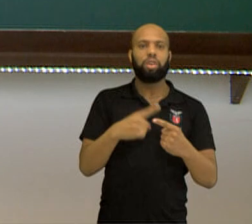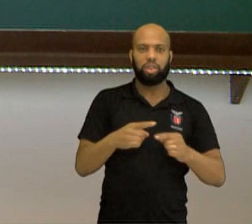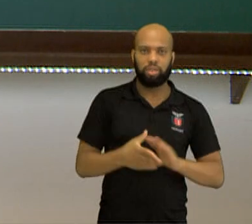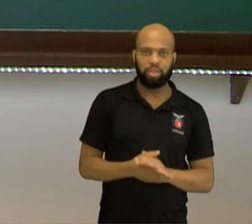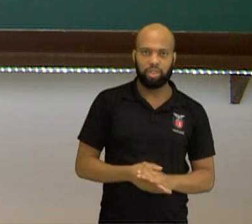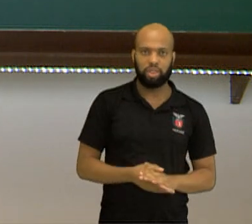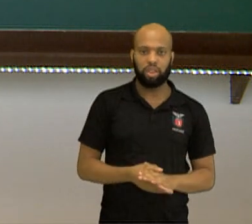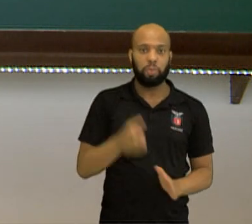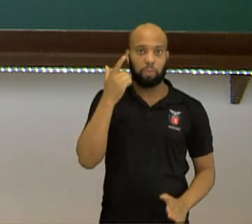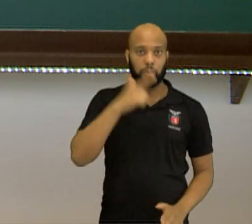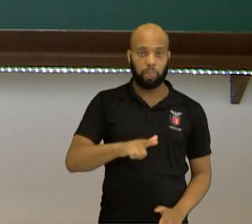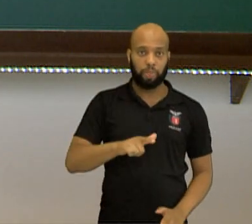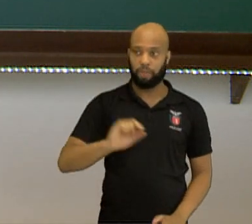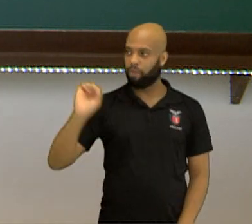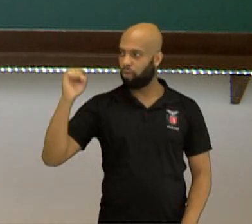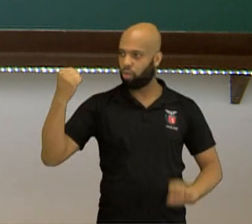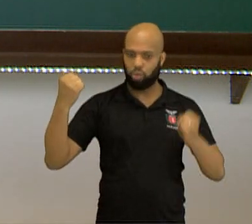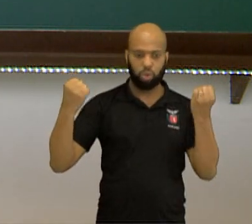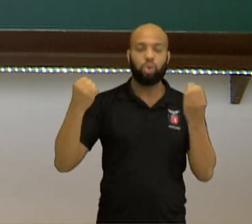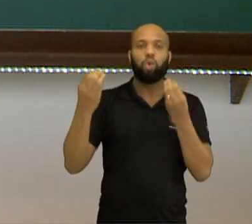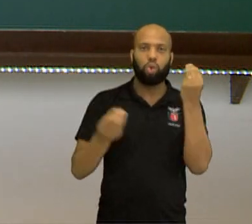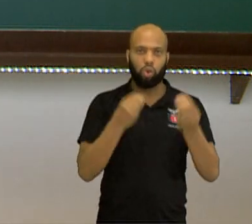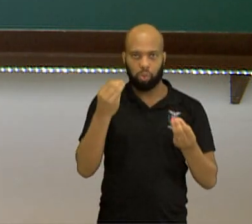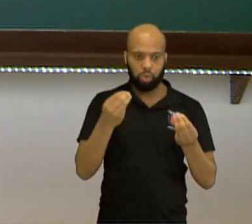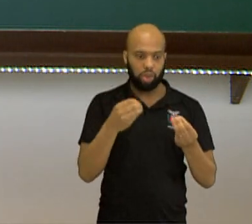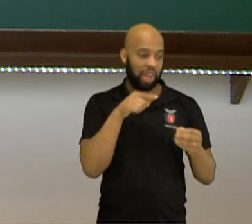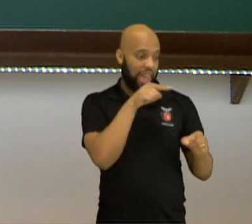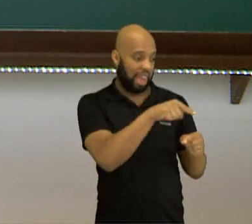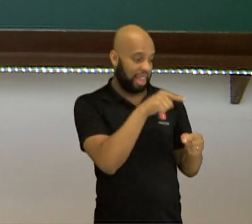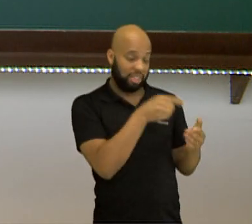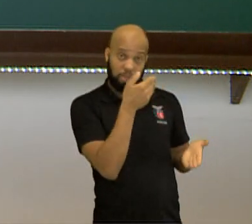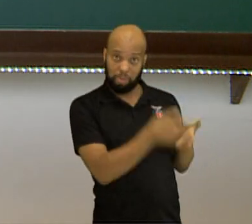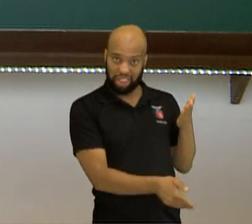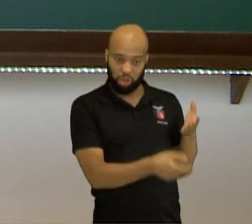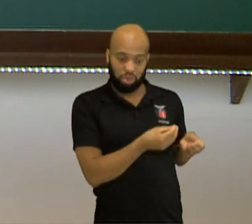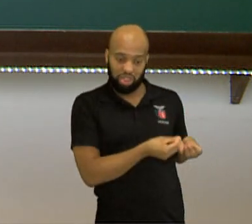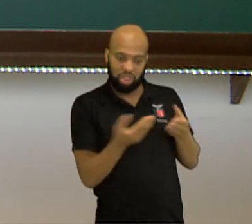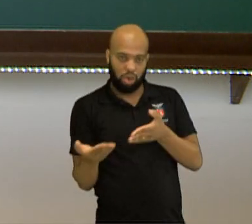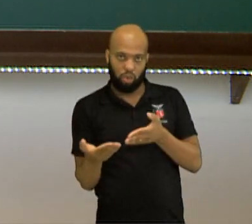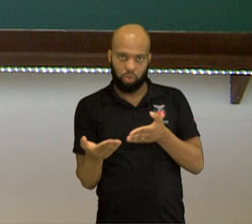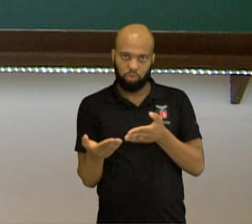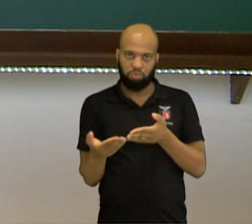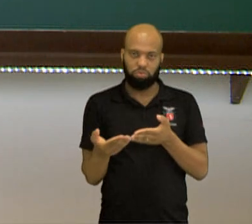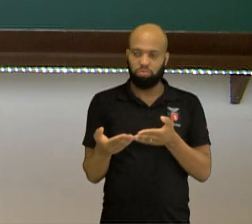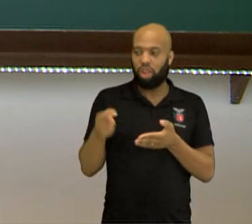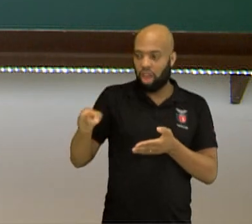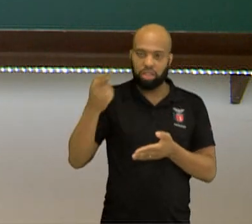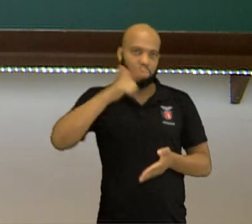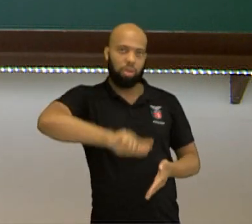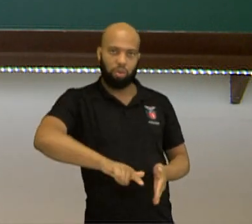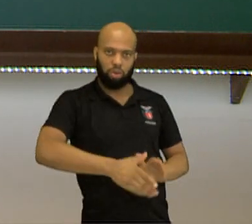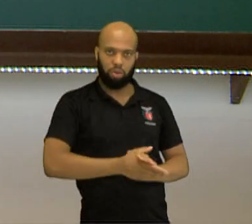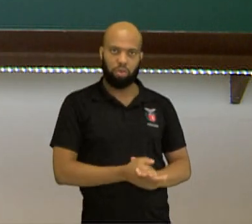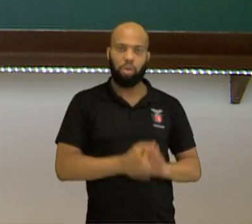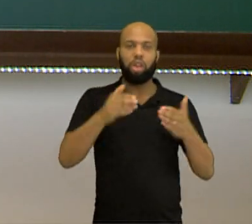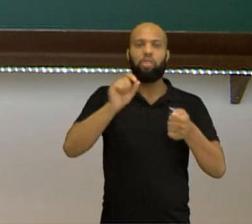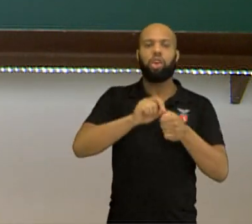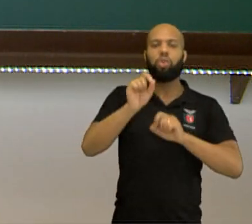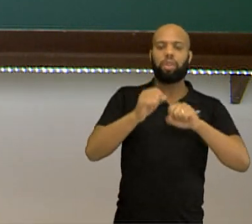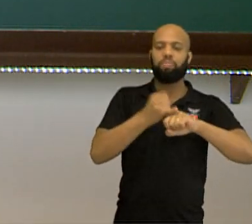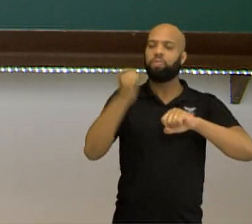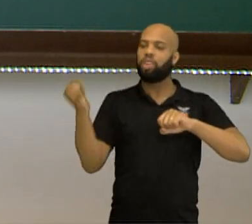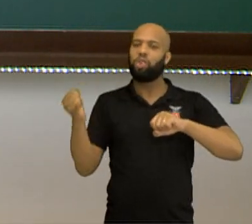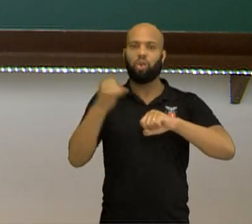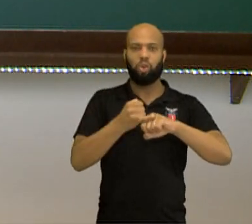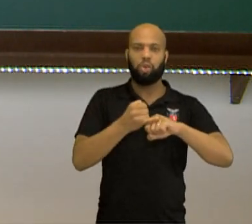para tornarem-se estáveis, eles se transformaram de átomos e íon. O que é um íon? Íon é quando um